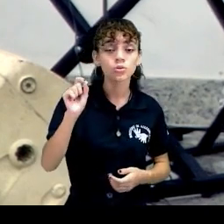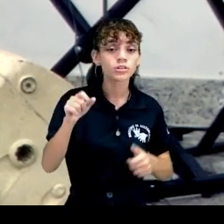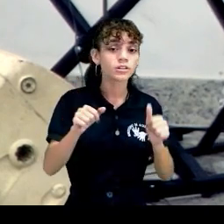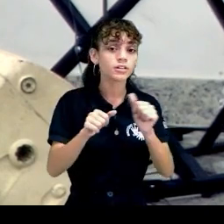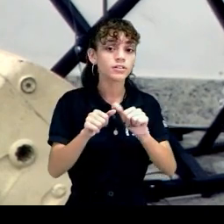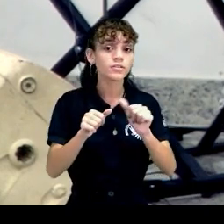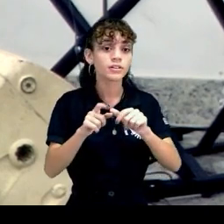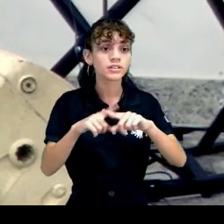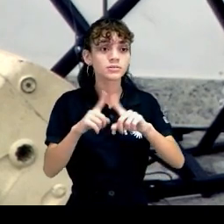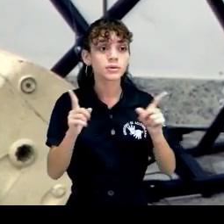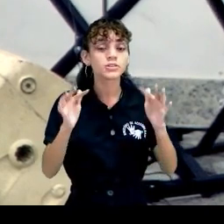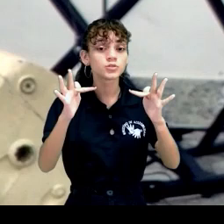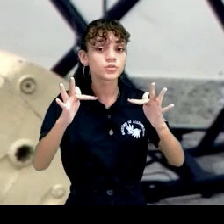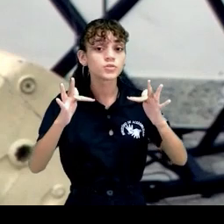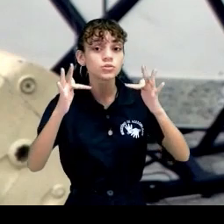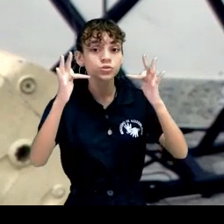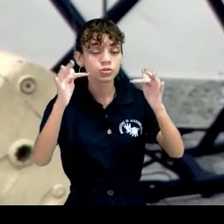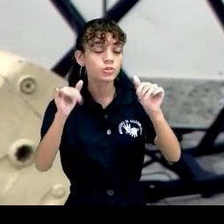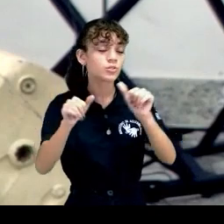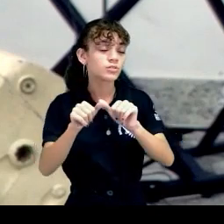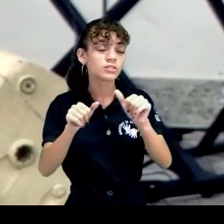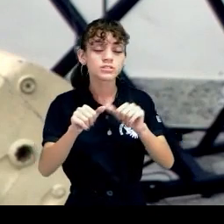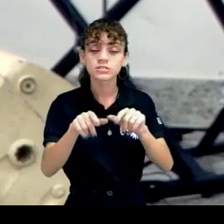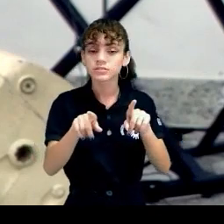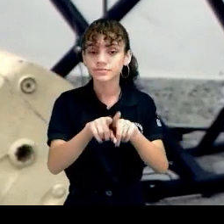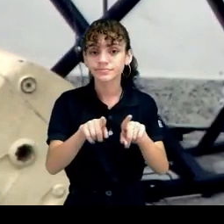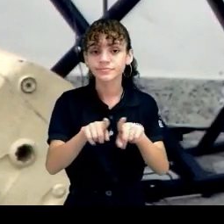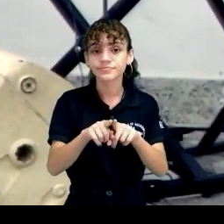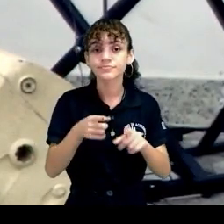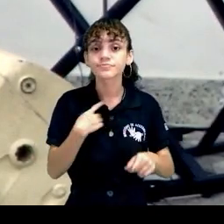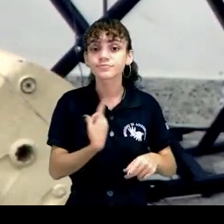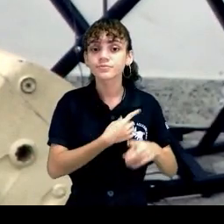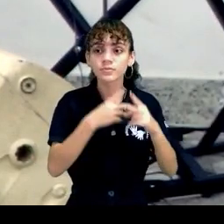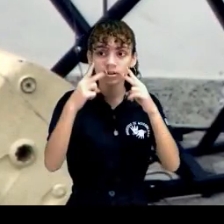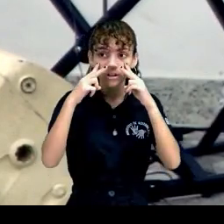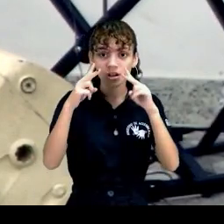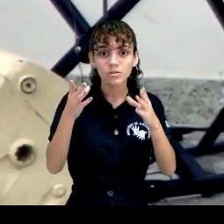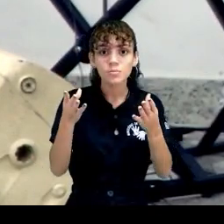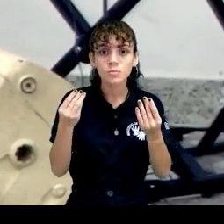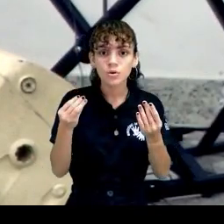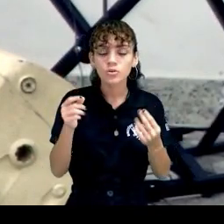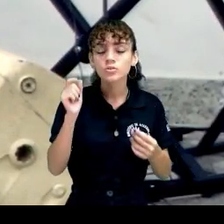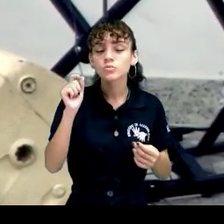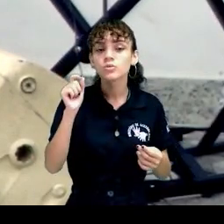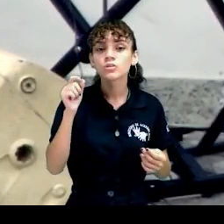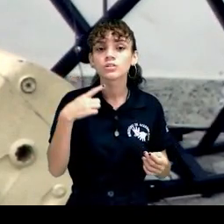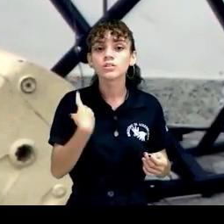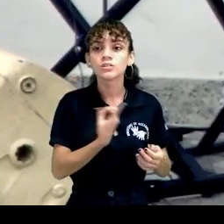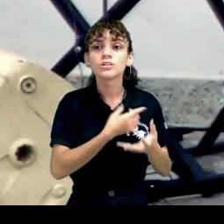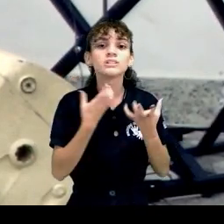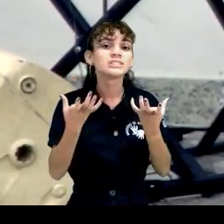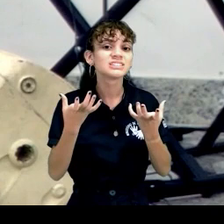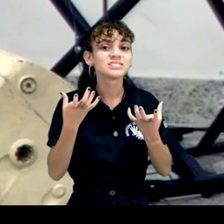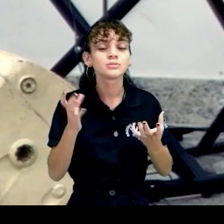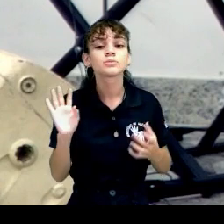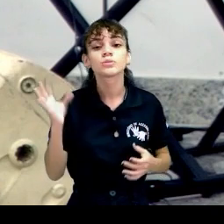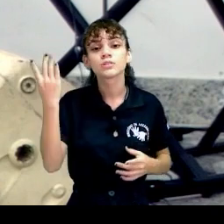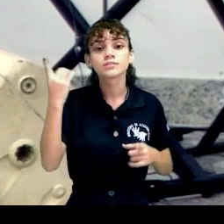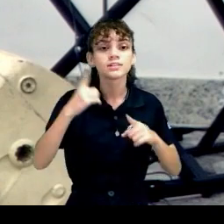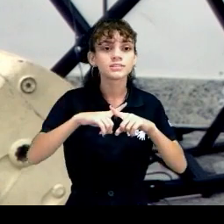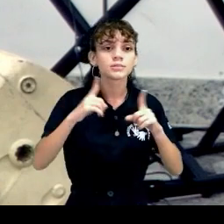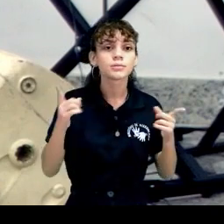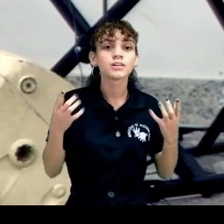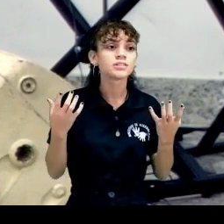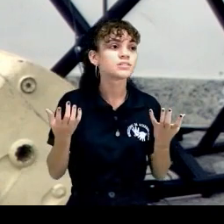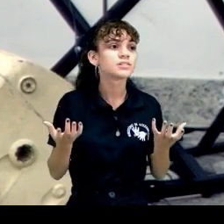tivesse acontecido, que a gente não consegue agradecer por aquilo que aconteceu. E eu tenho certeza que ainda que as coisas na